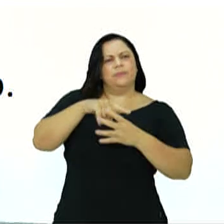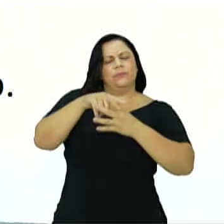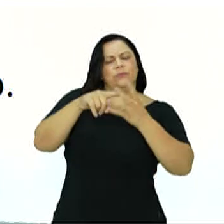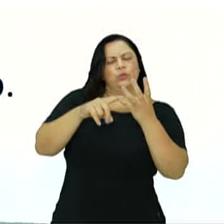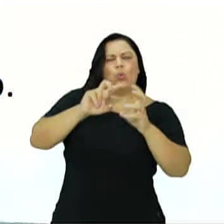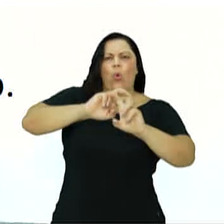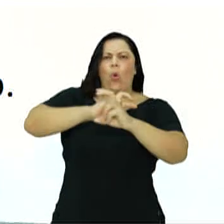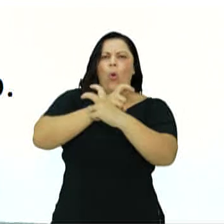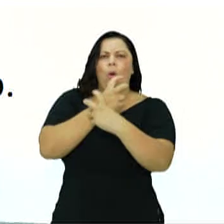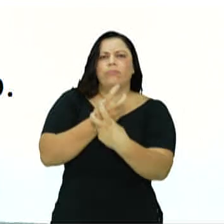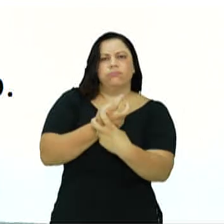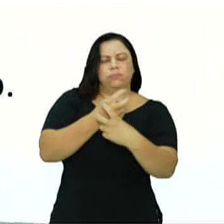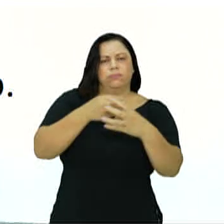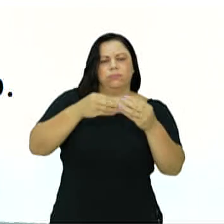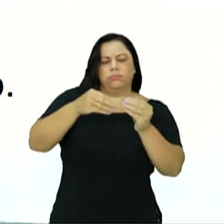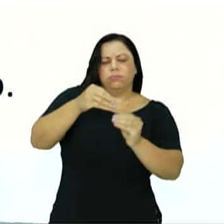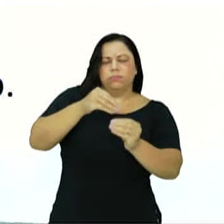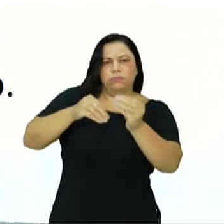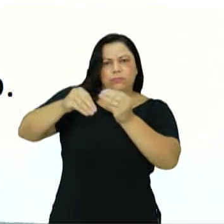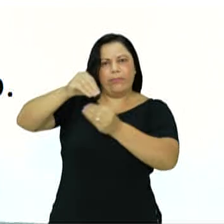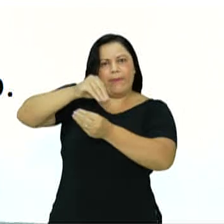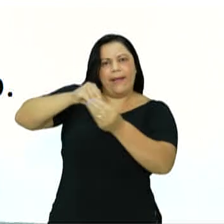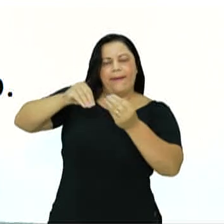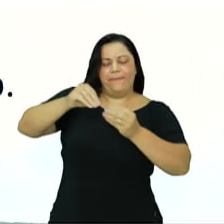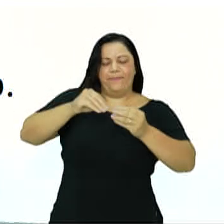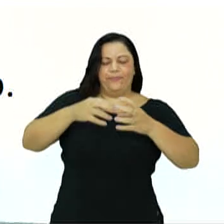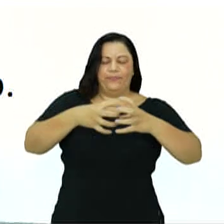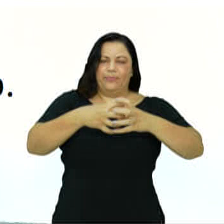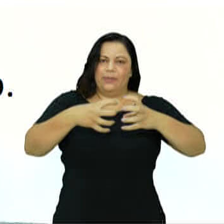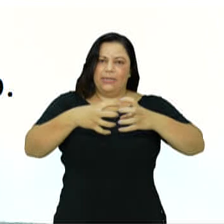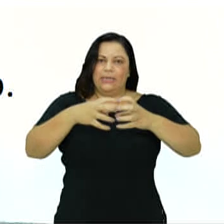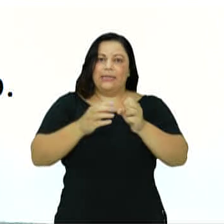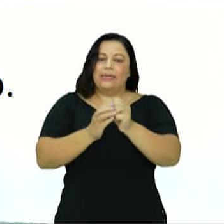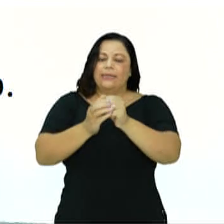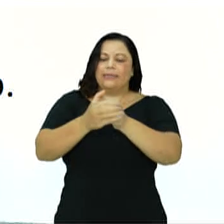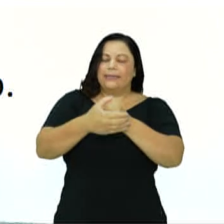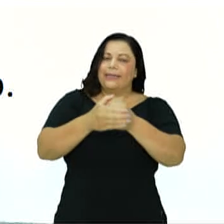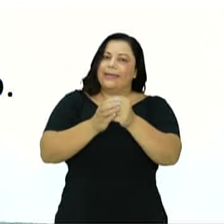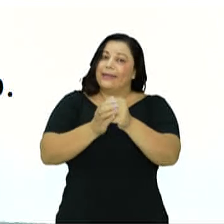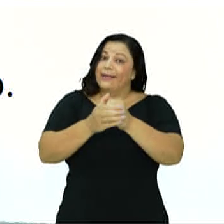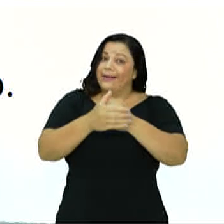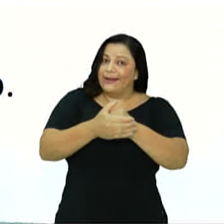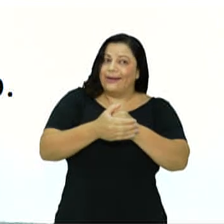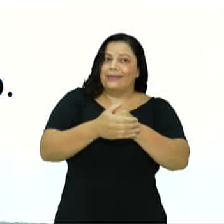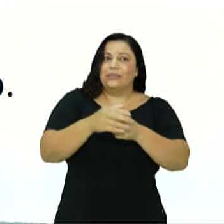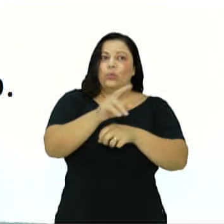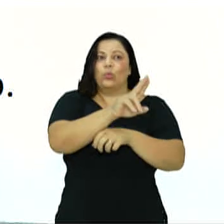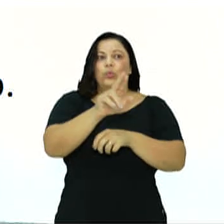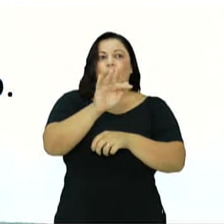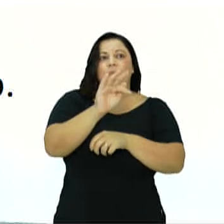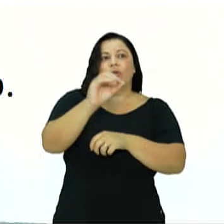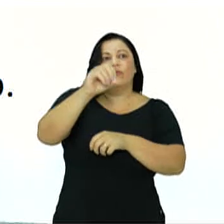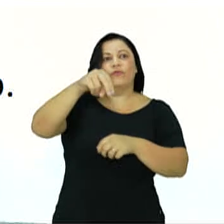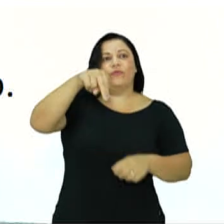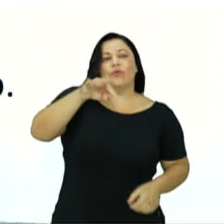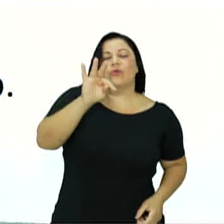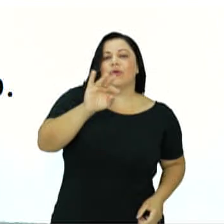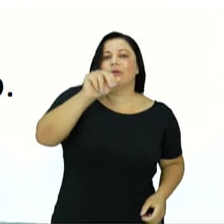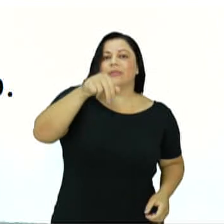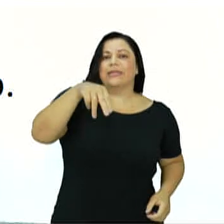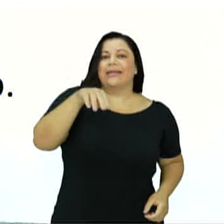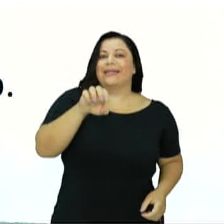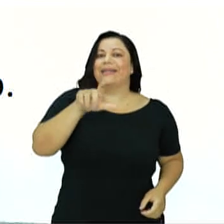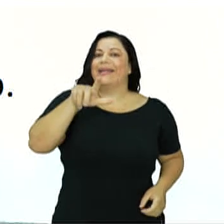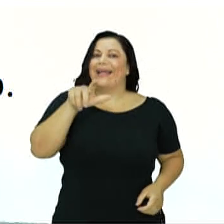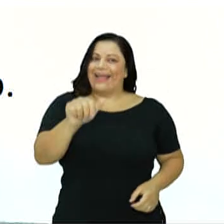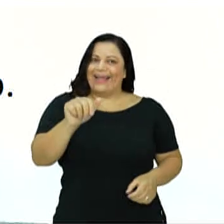é preenchido por uma membrana, uma membrana cartilaginosa, chamada de fontanela, popularmente chamada de